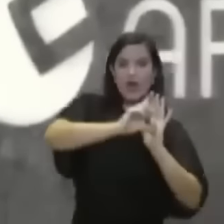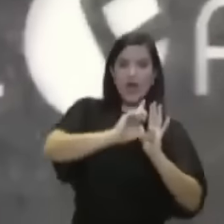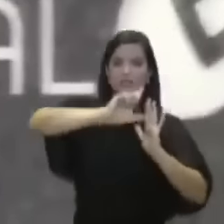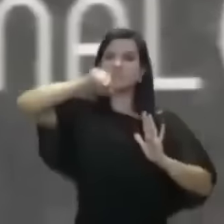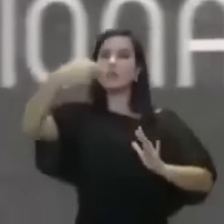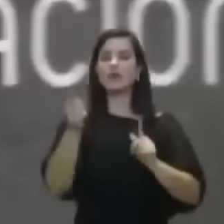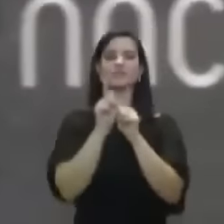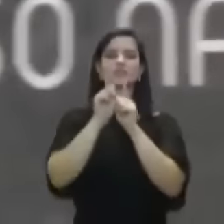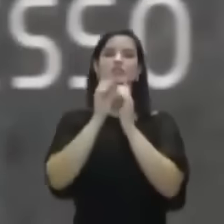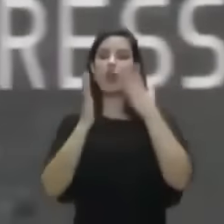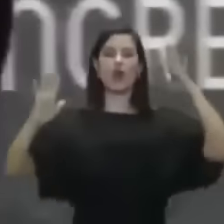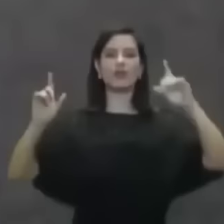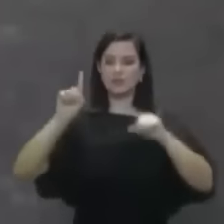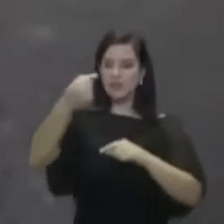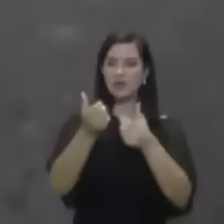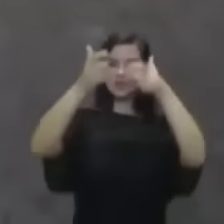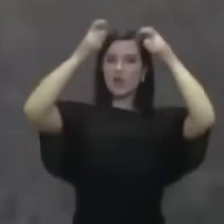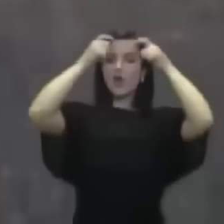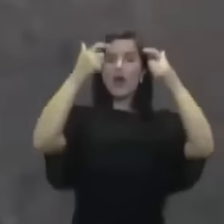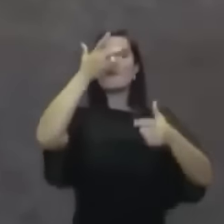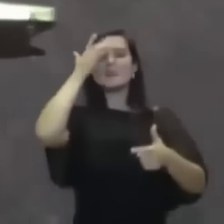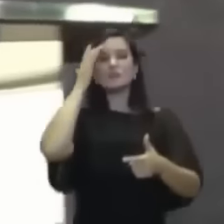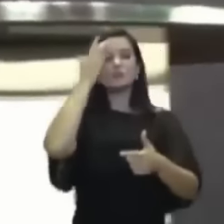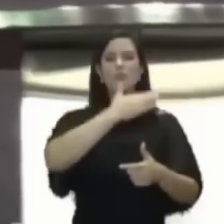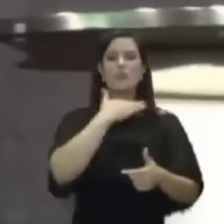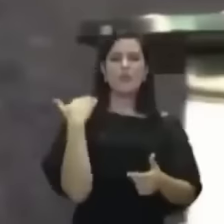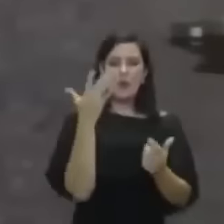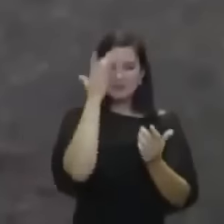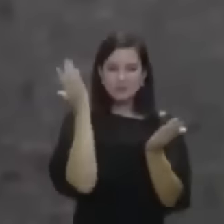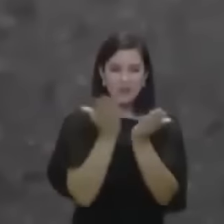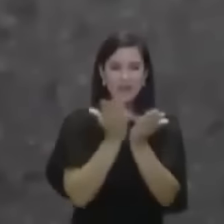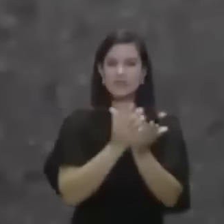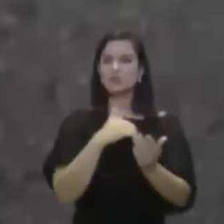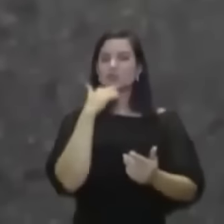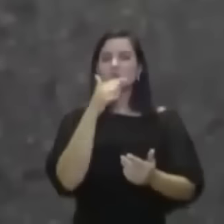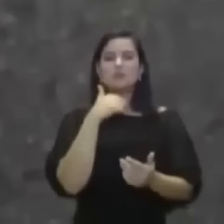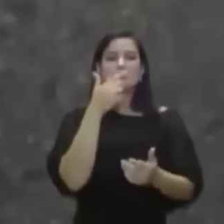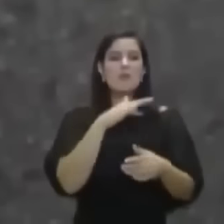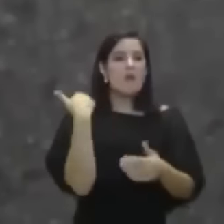glória, e que para um crente o que importa não é como ele morre, mas é como ele ressuscita.